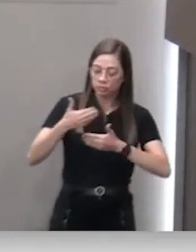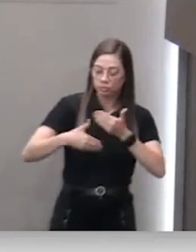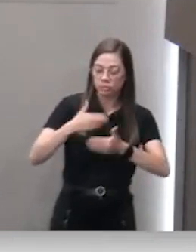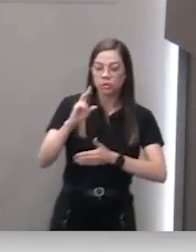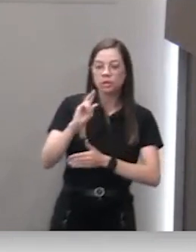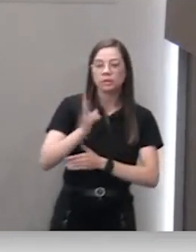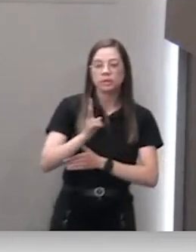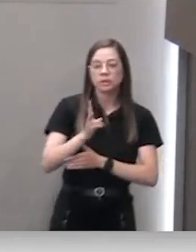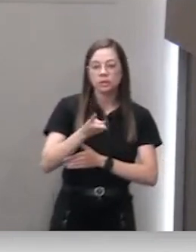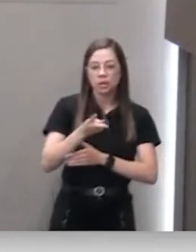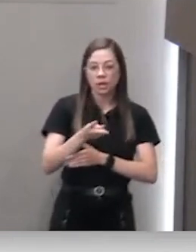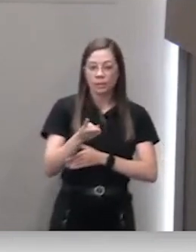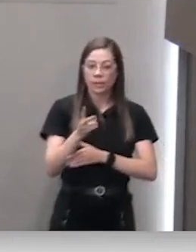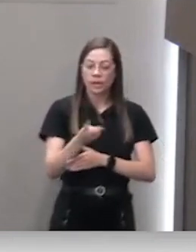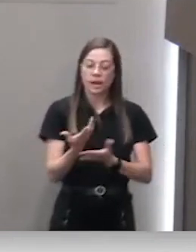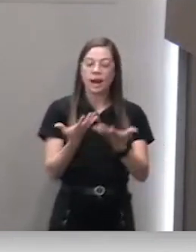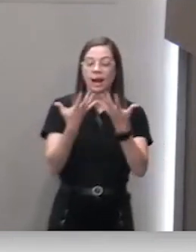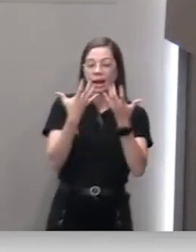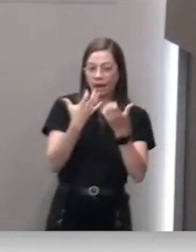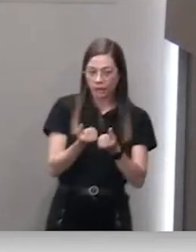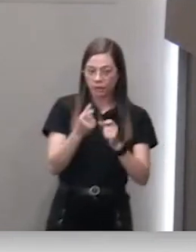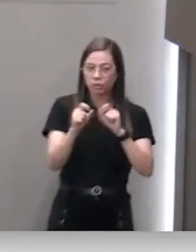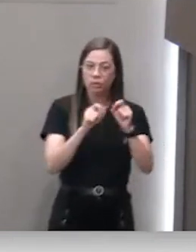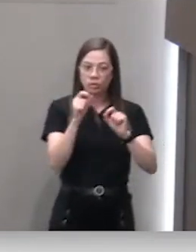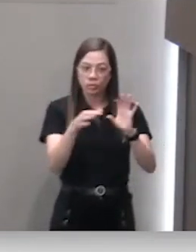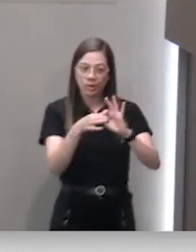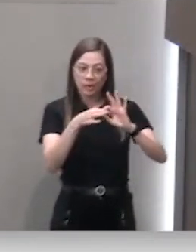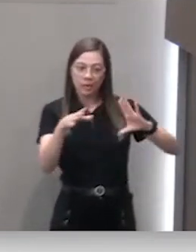sempre liderou esses movimentos foi quem pregou a liberdade.